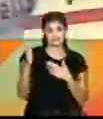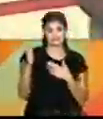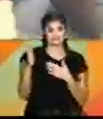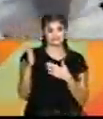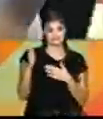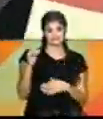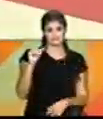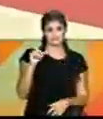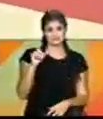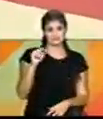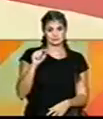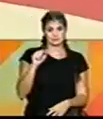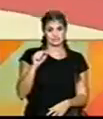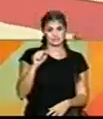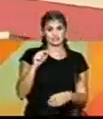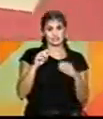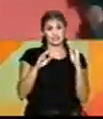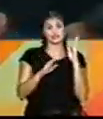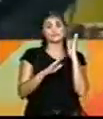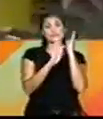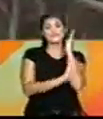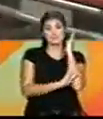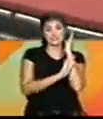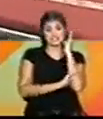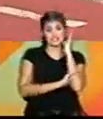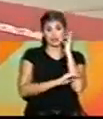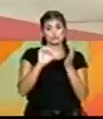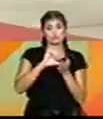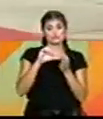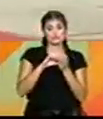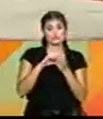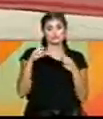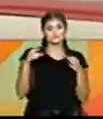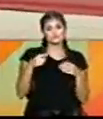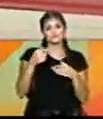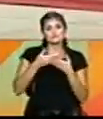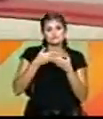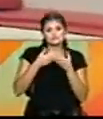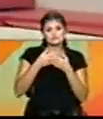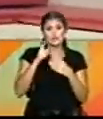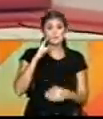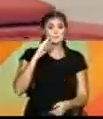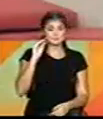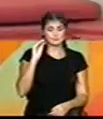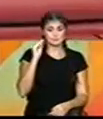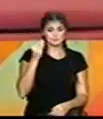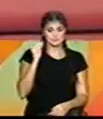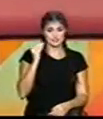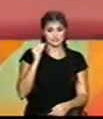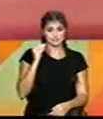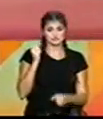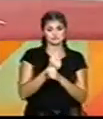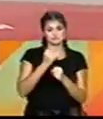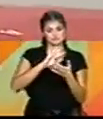Temos na junta de freguesia, centro de convívio. Fazemos ginástica, temos meninas para serviços